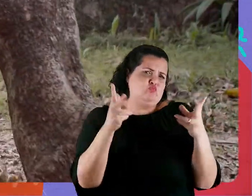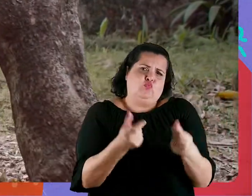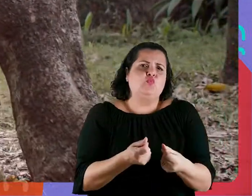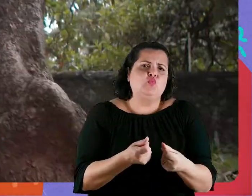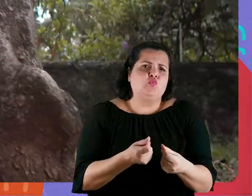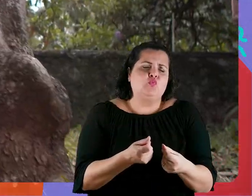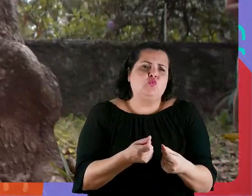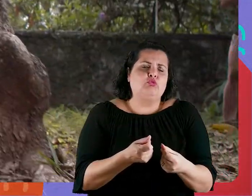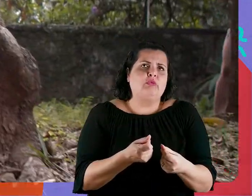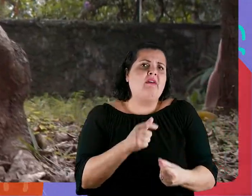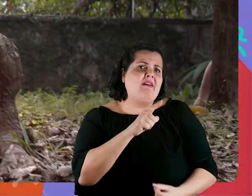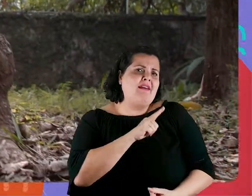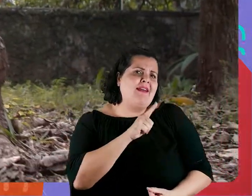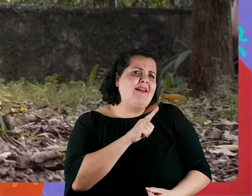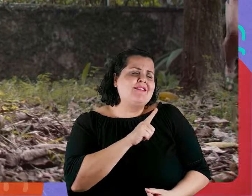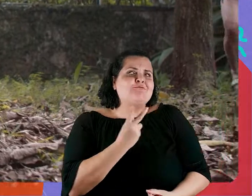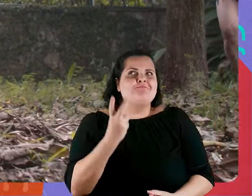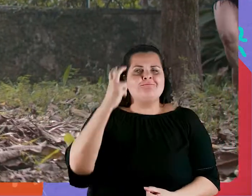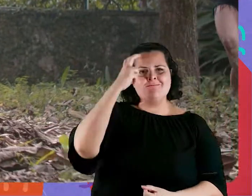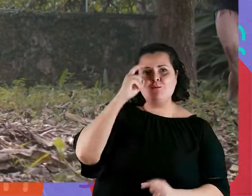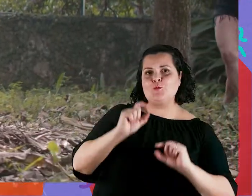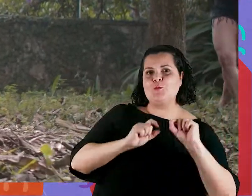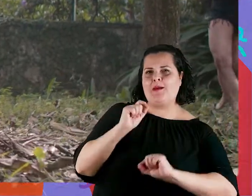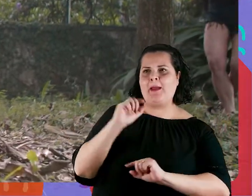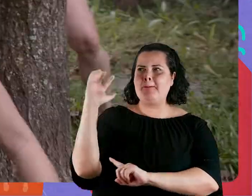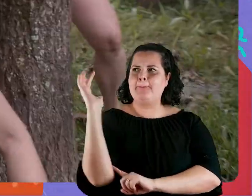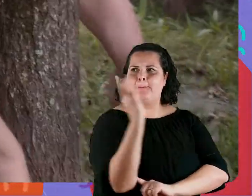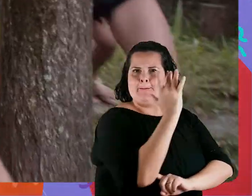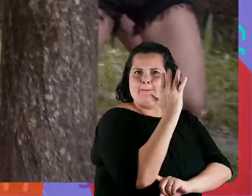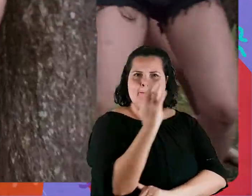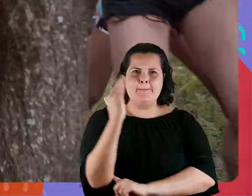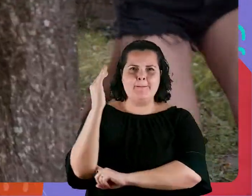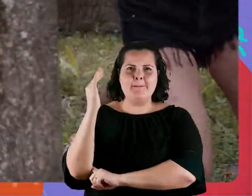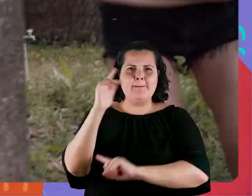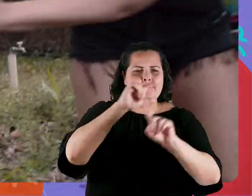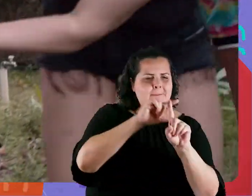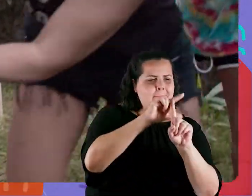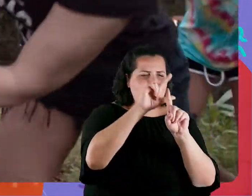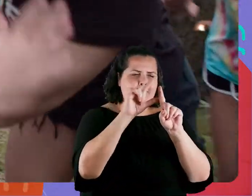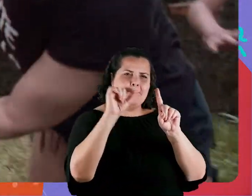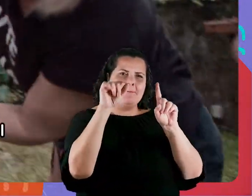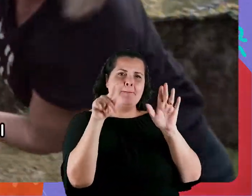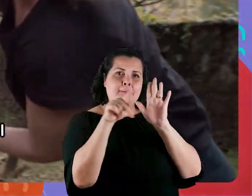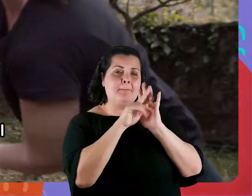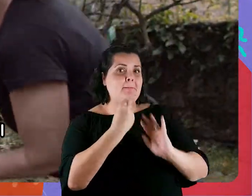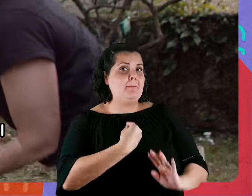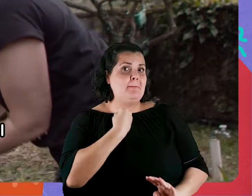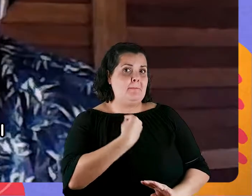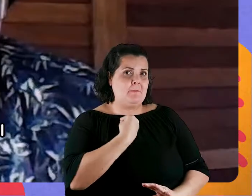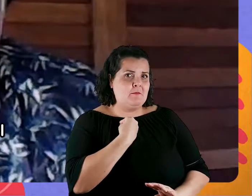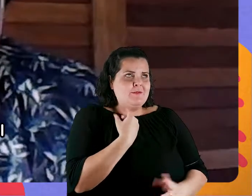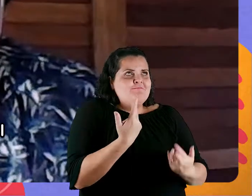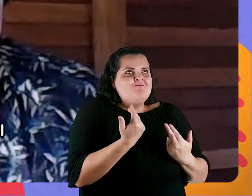reconheceu as plantas como seus suas famílias é muito comum elas